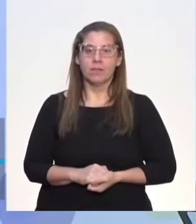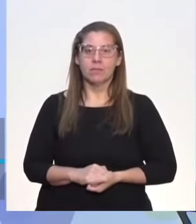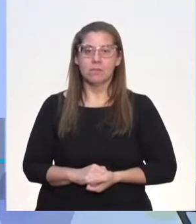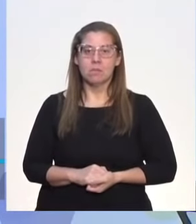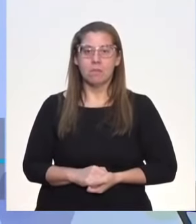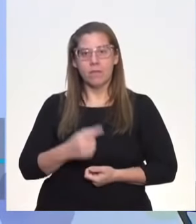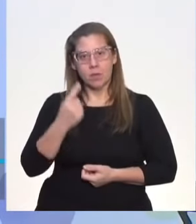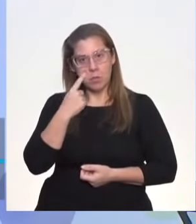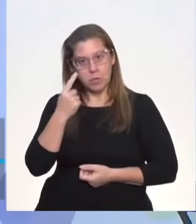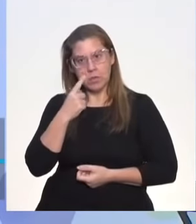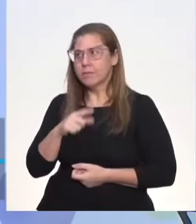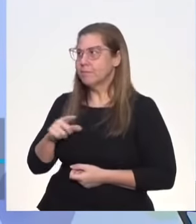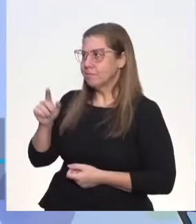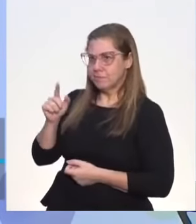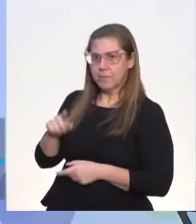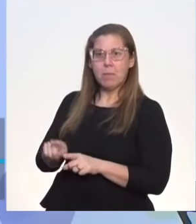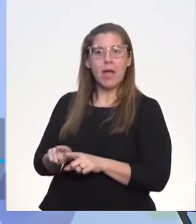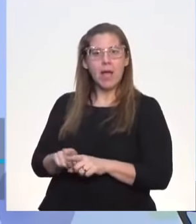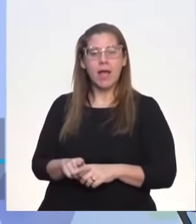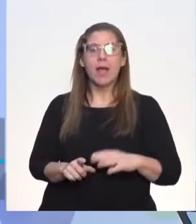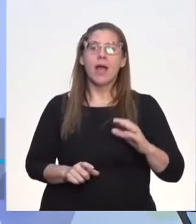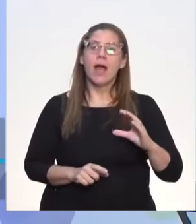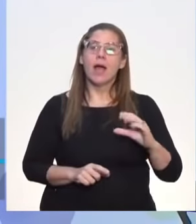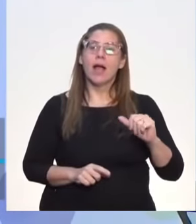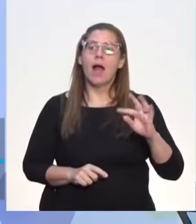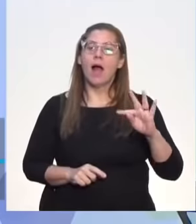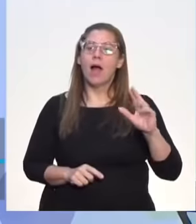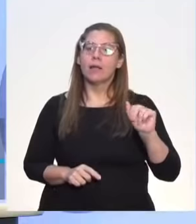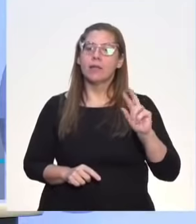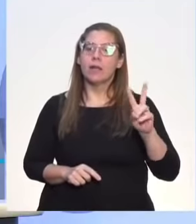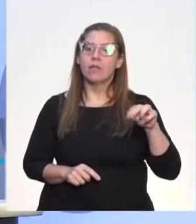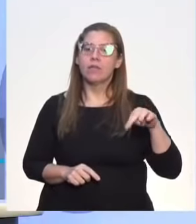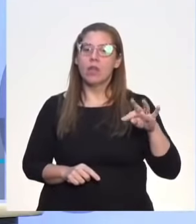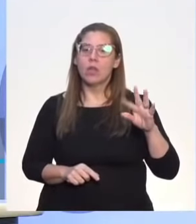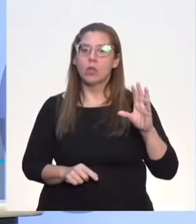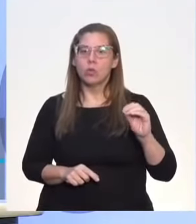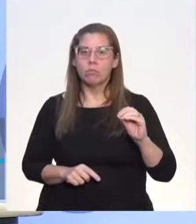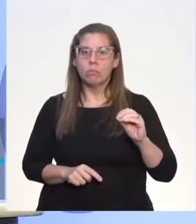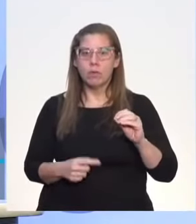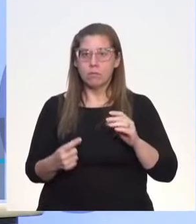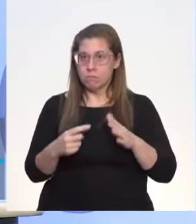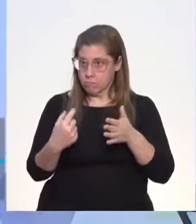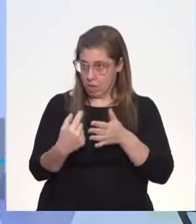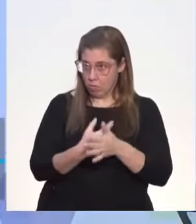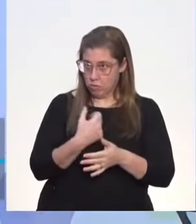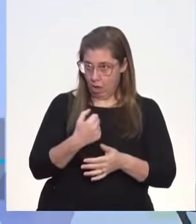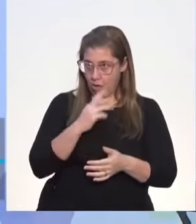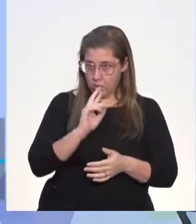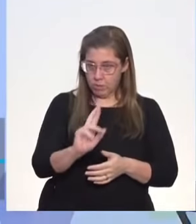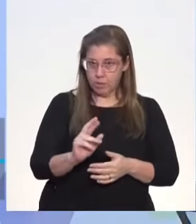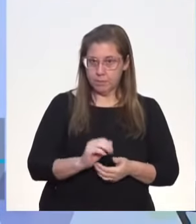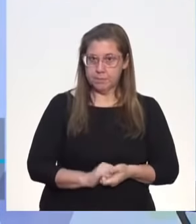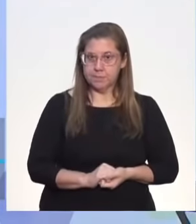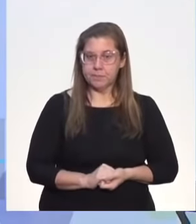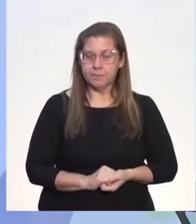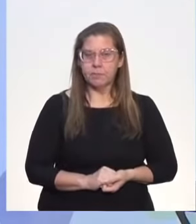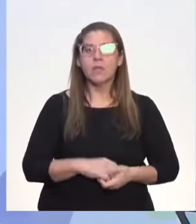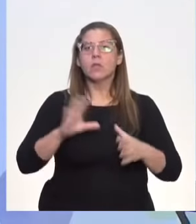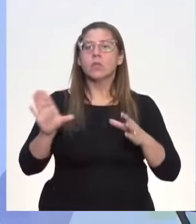aquelas daqueles cataventos lá e tal a gente pode chamar assim né respondeu a pergunta deixa deixa eu